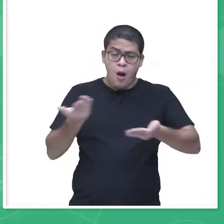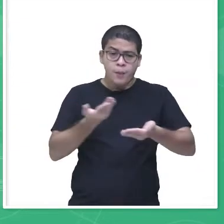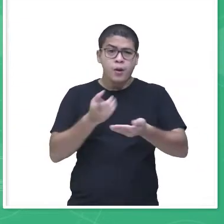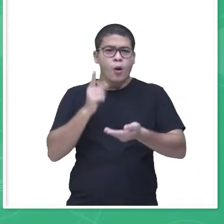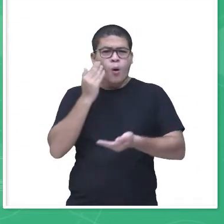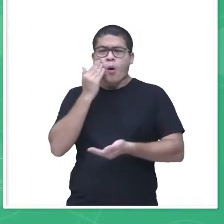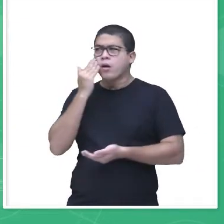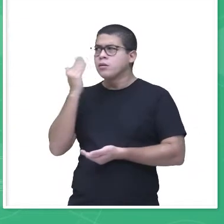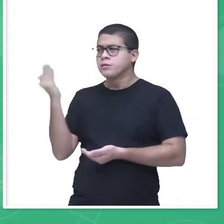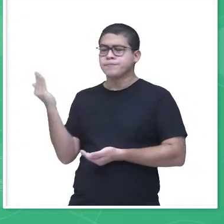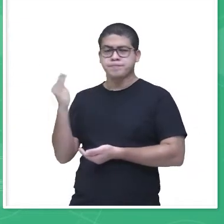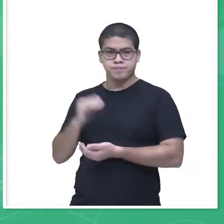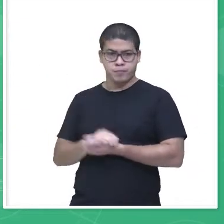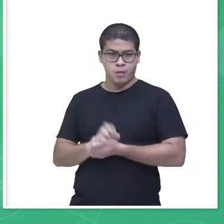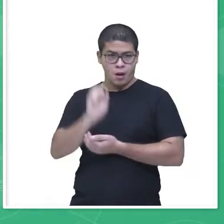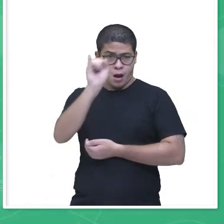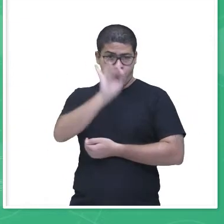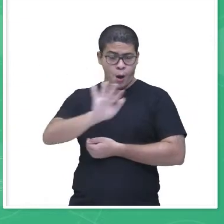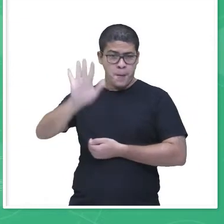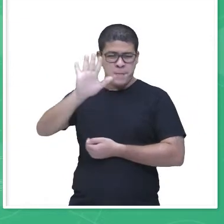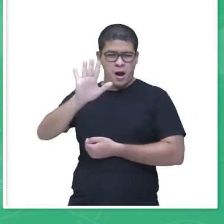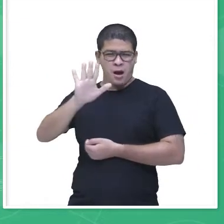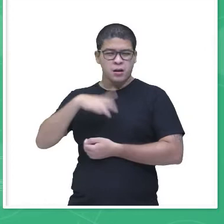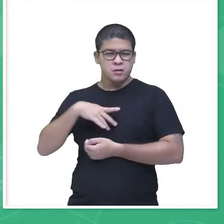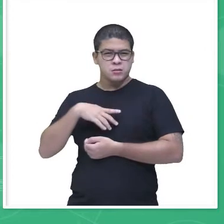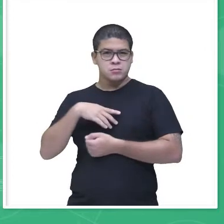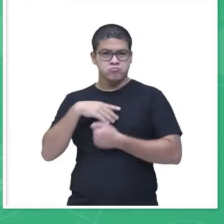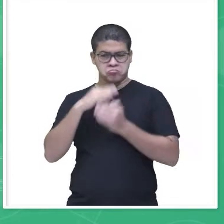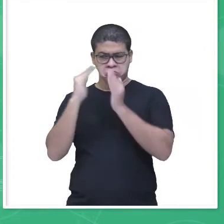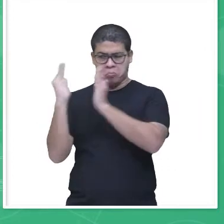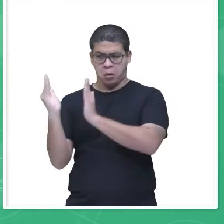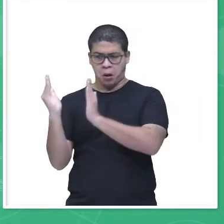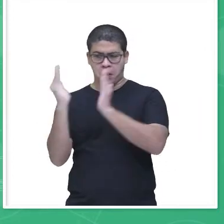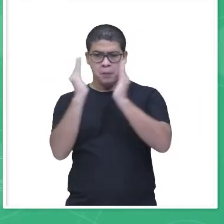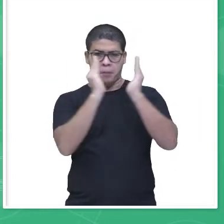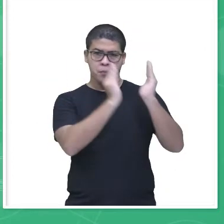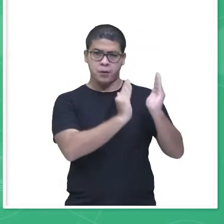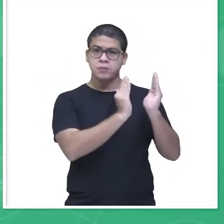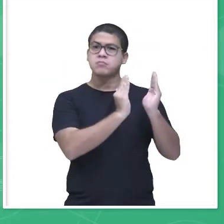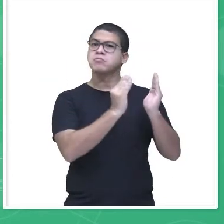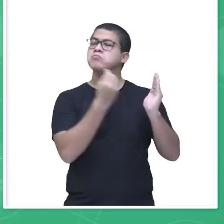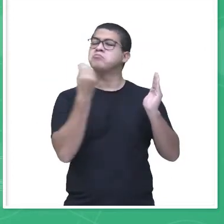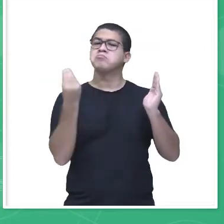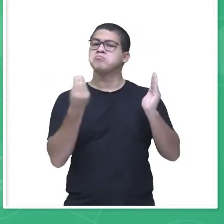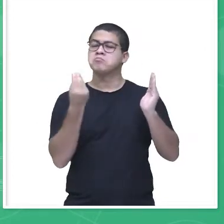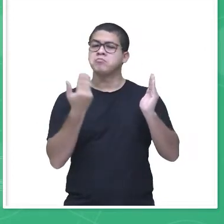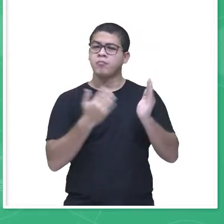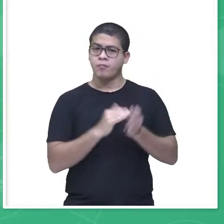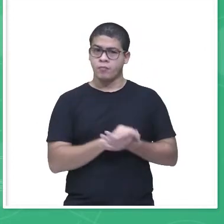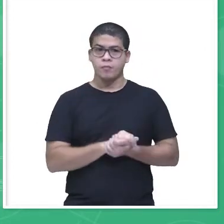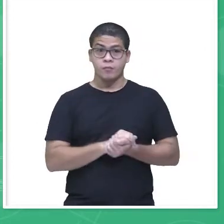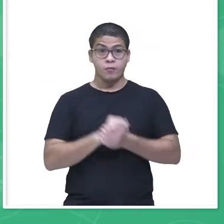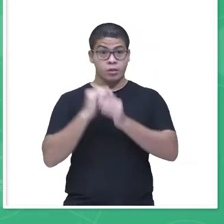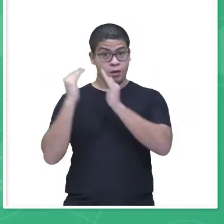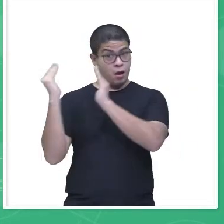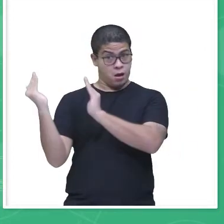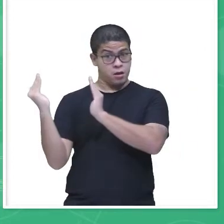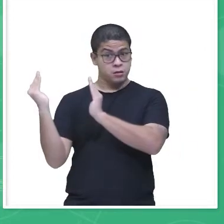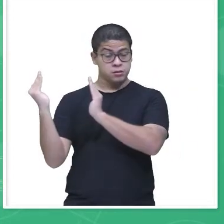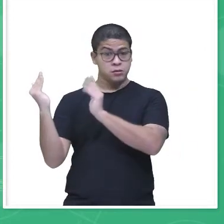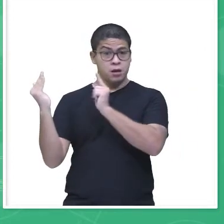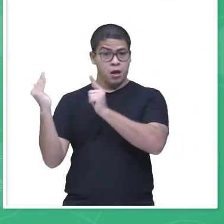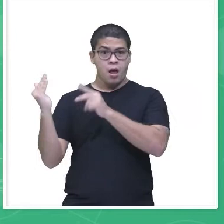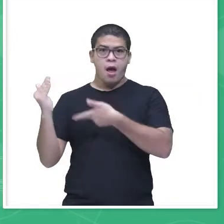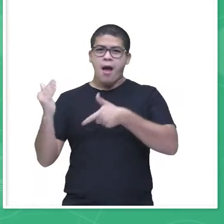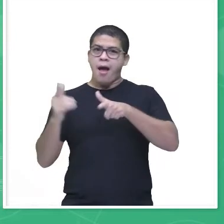fato sobre o igarapé do Tarumã aqui em Manaus. Olha só essas duas imagens. O igarapé do Tarumã